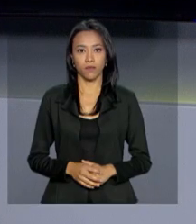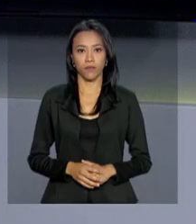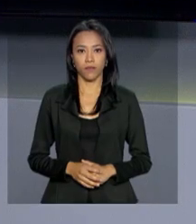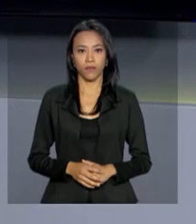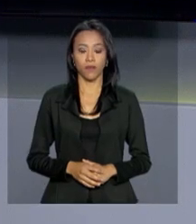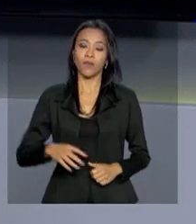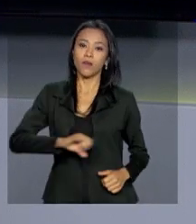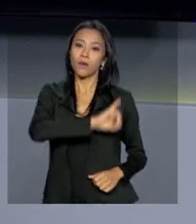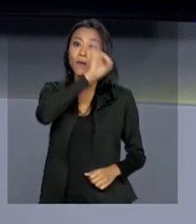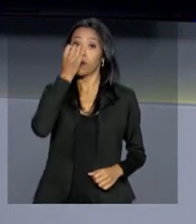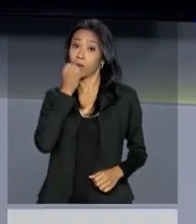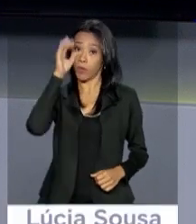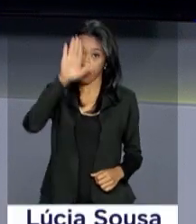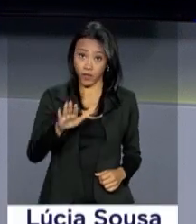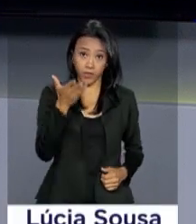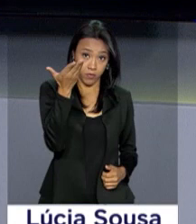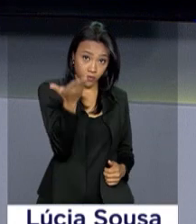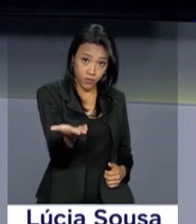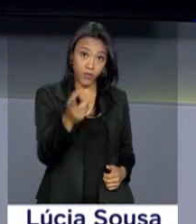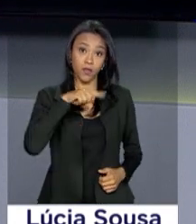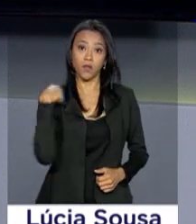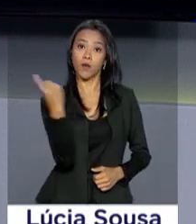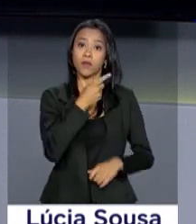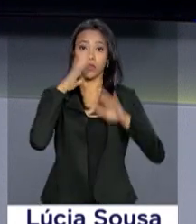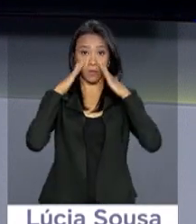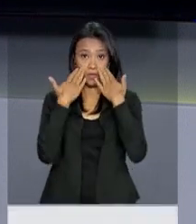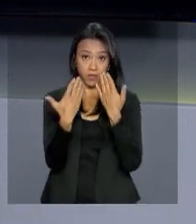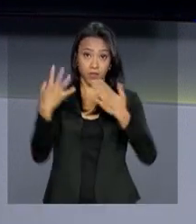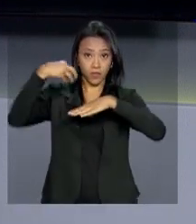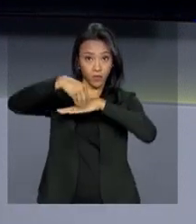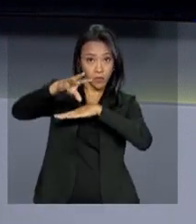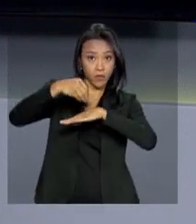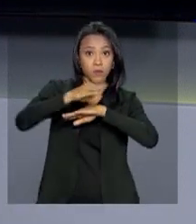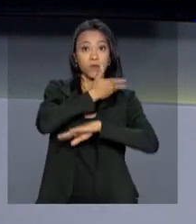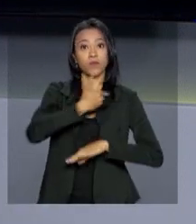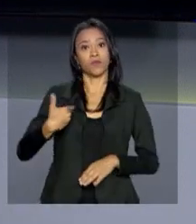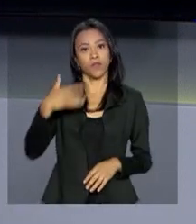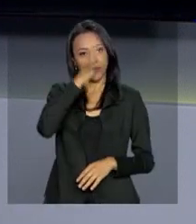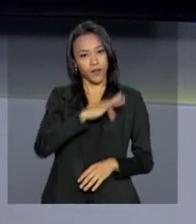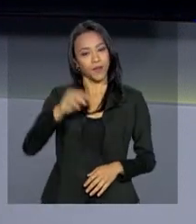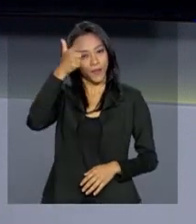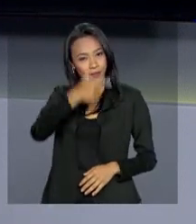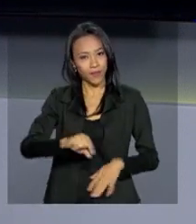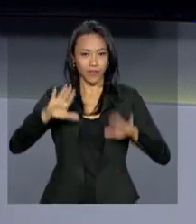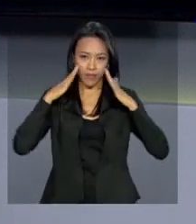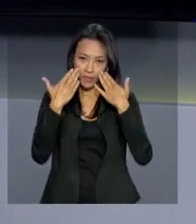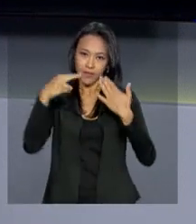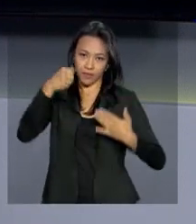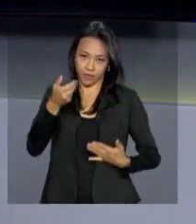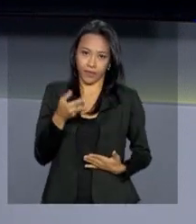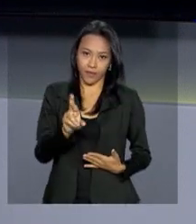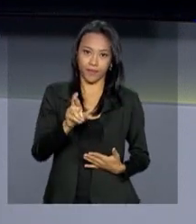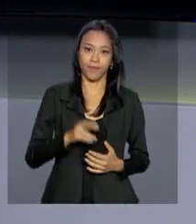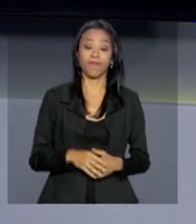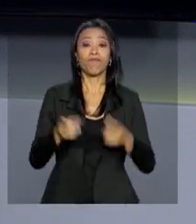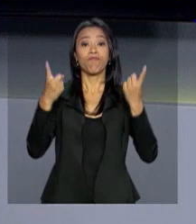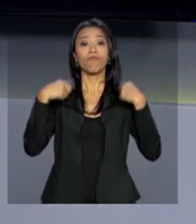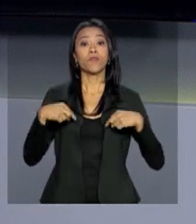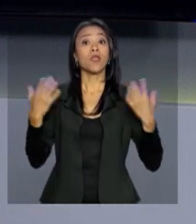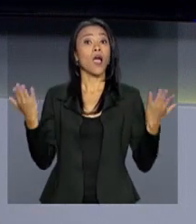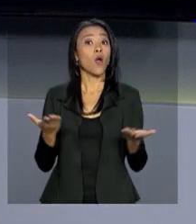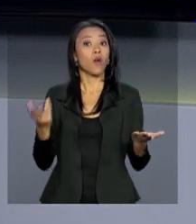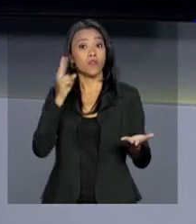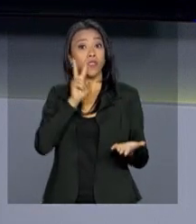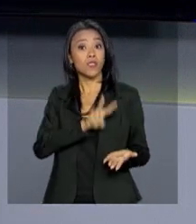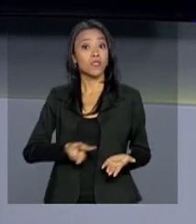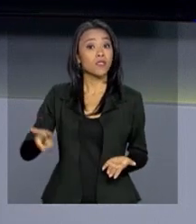olá boa tarde pra você estamos no ar com as notícias do governo federal e mais uma edição do repórter nbr a gente começa com imagens